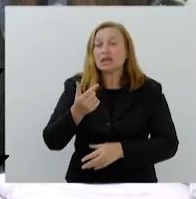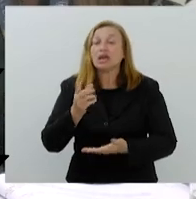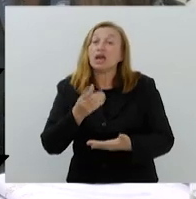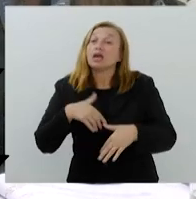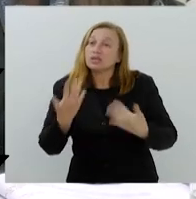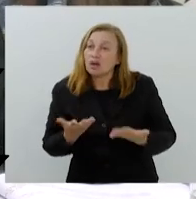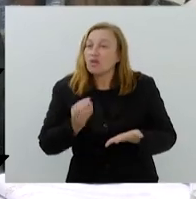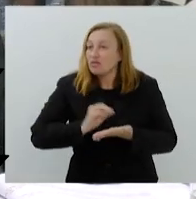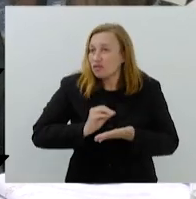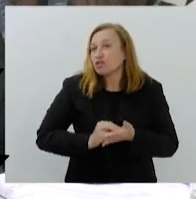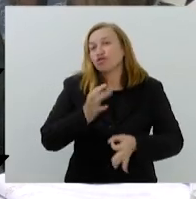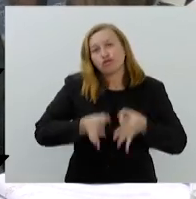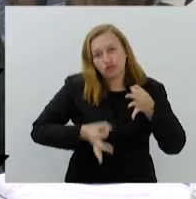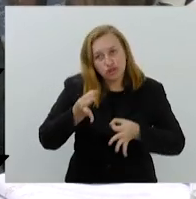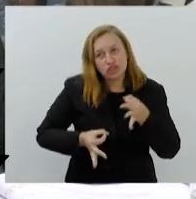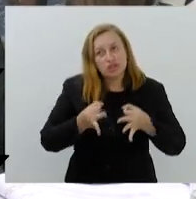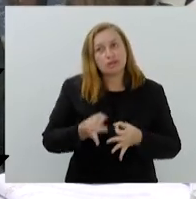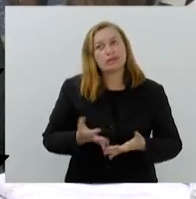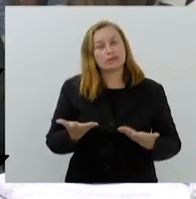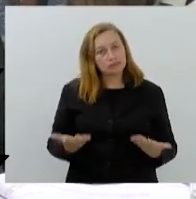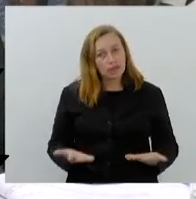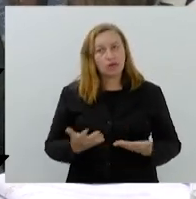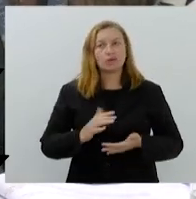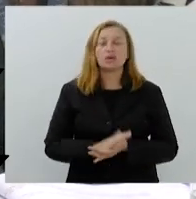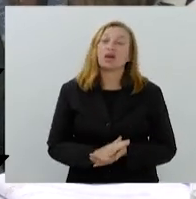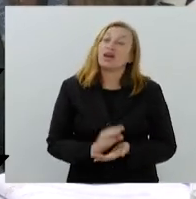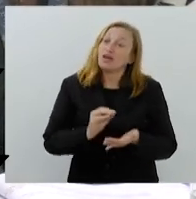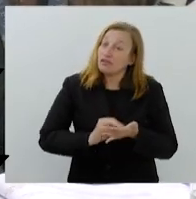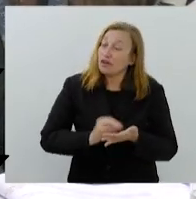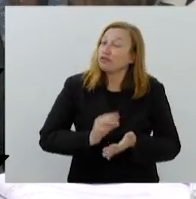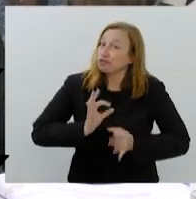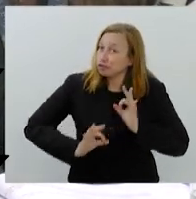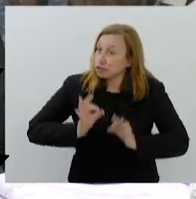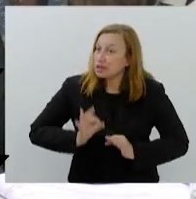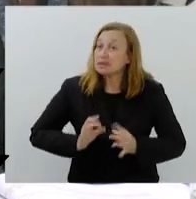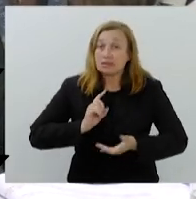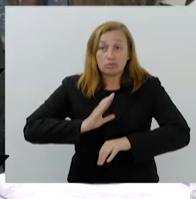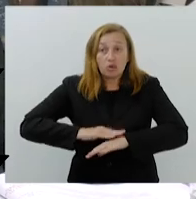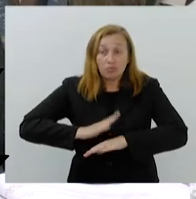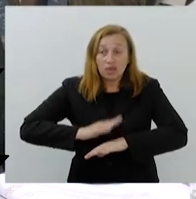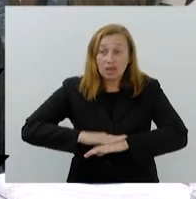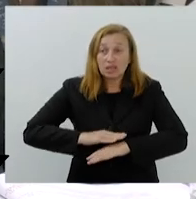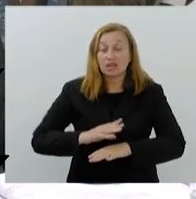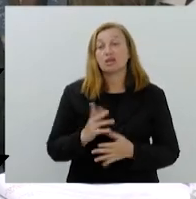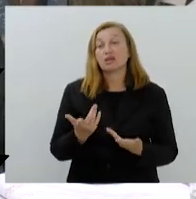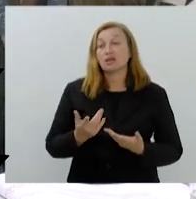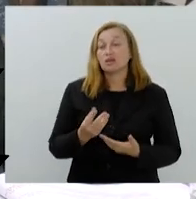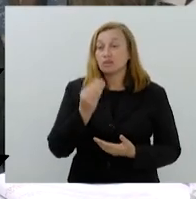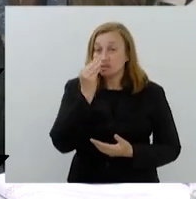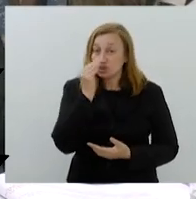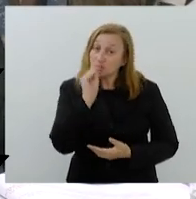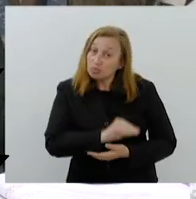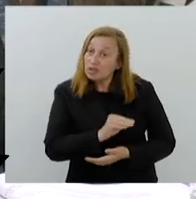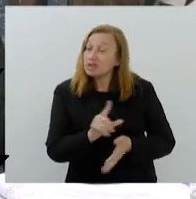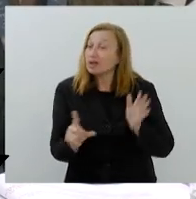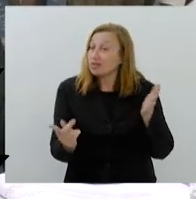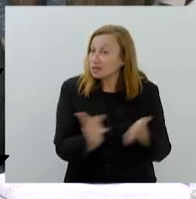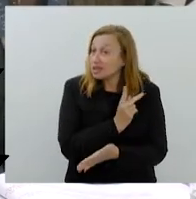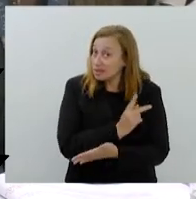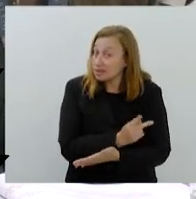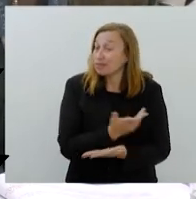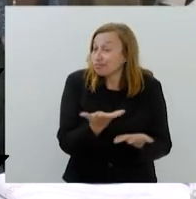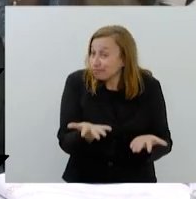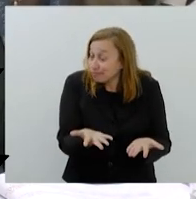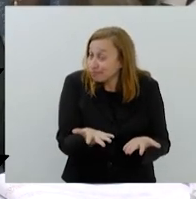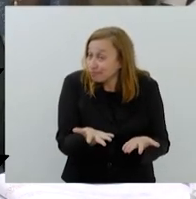injusto, e aí paradoxal até dizer injusto nesse momento, ainda mais sobre a alegação que houve que caberia